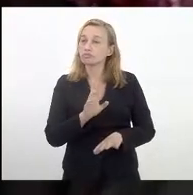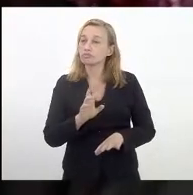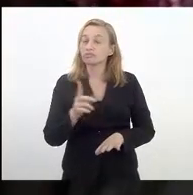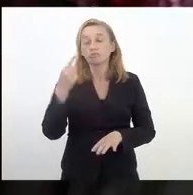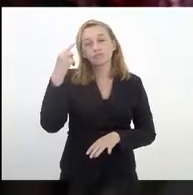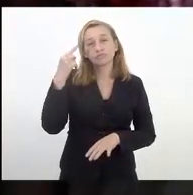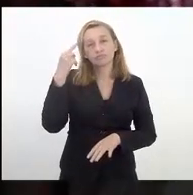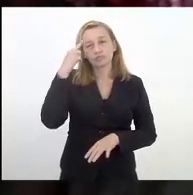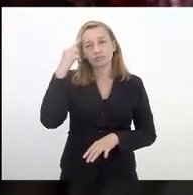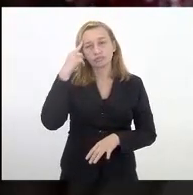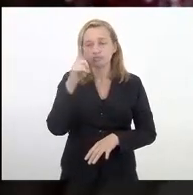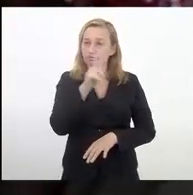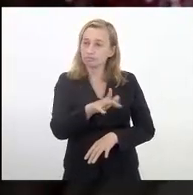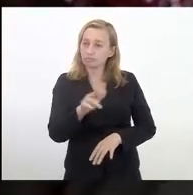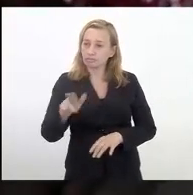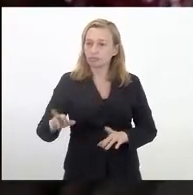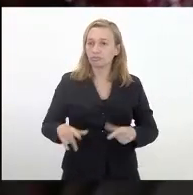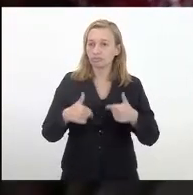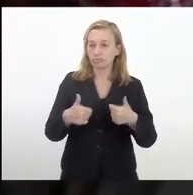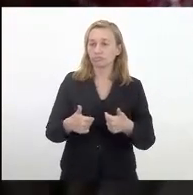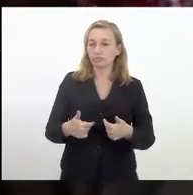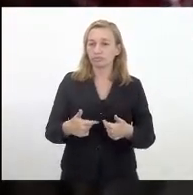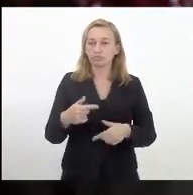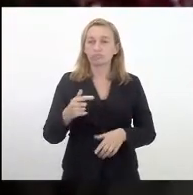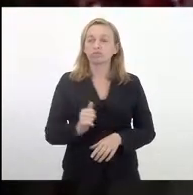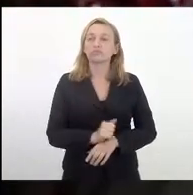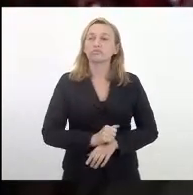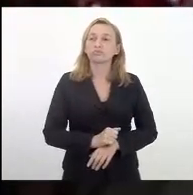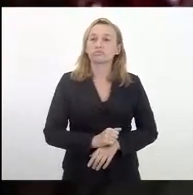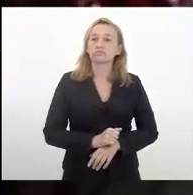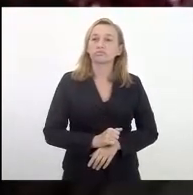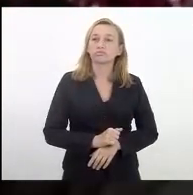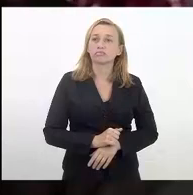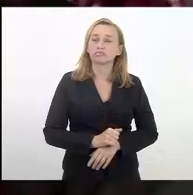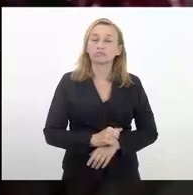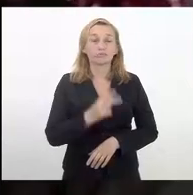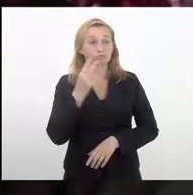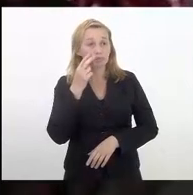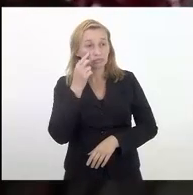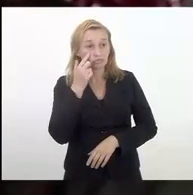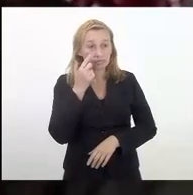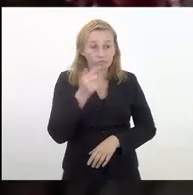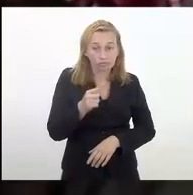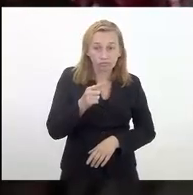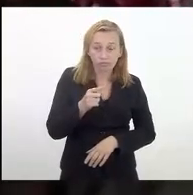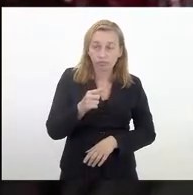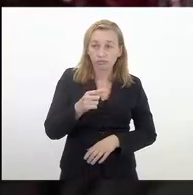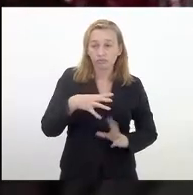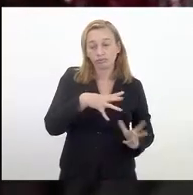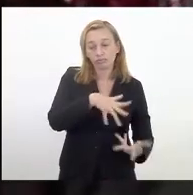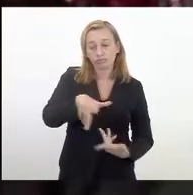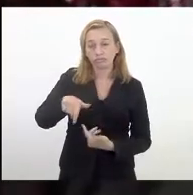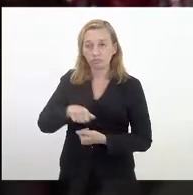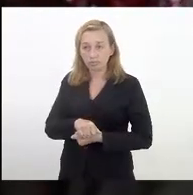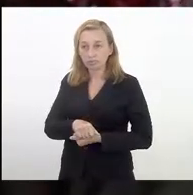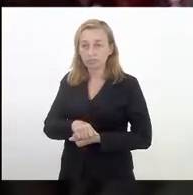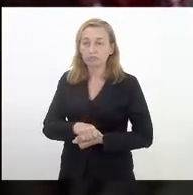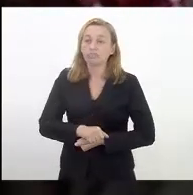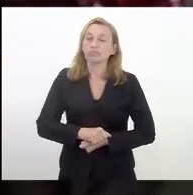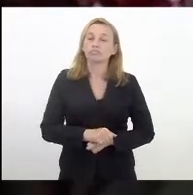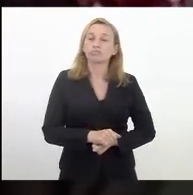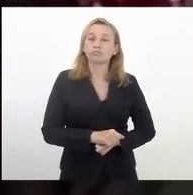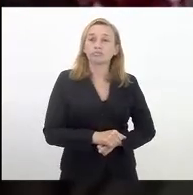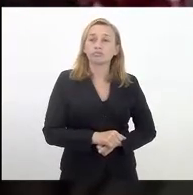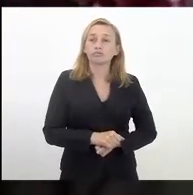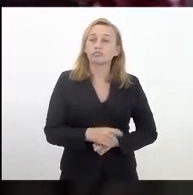mortes de pensamento das formas e perspectivas é da qual Olha o mundo e constrói a sua forma de ação